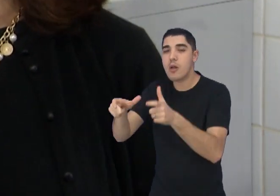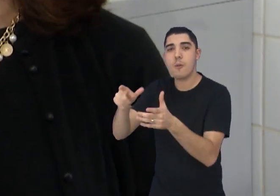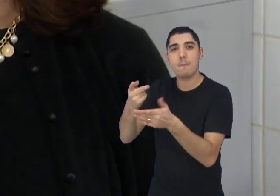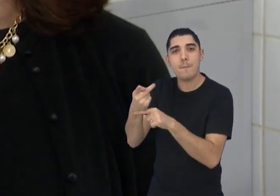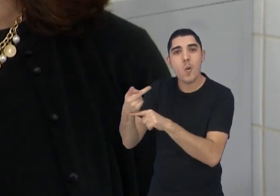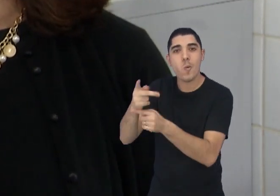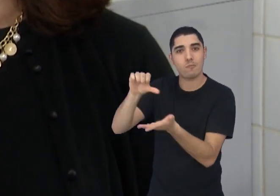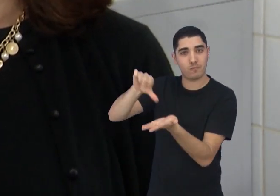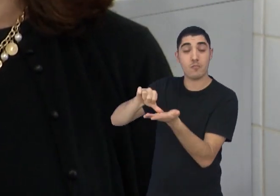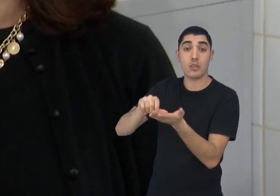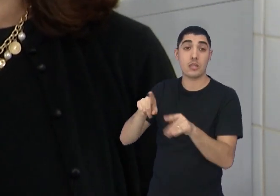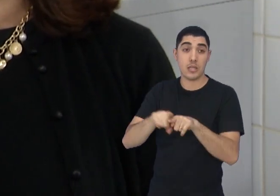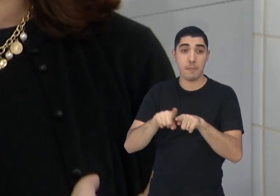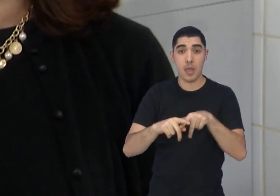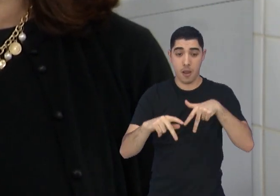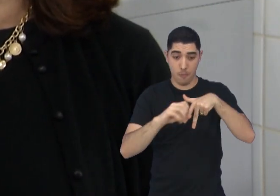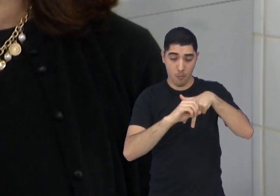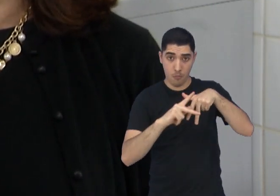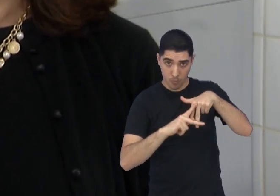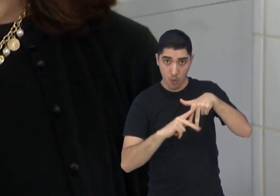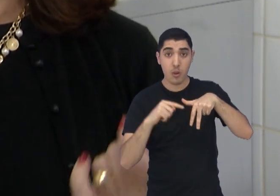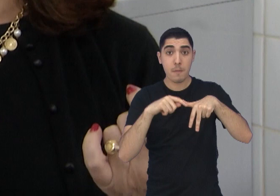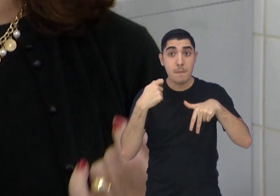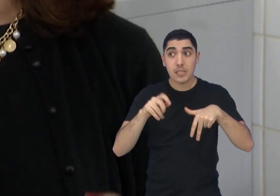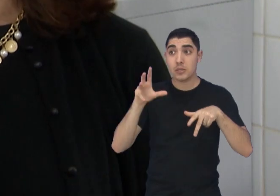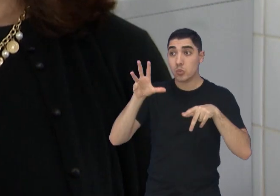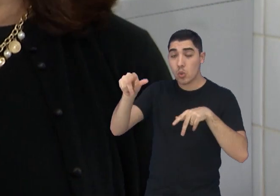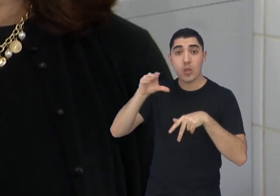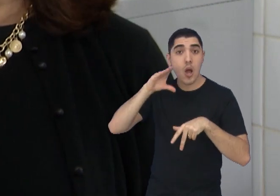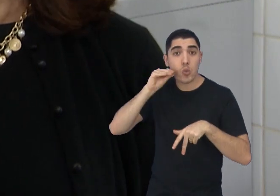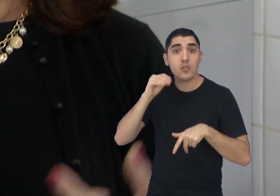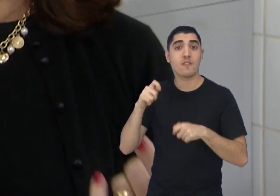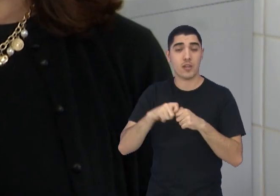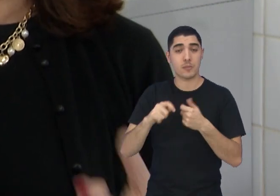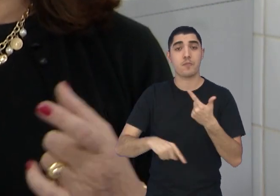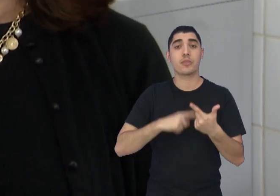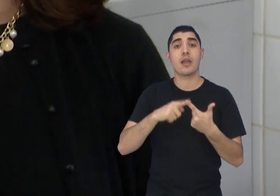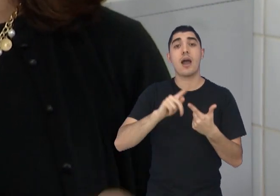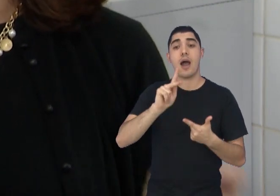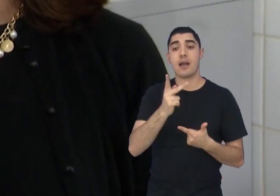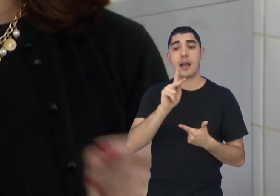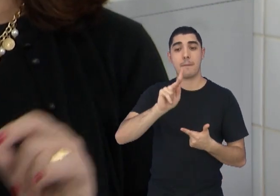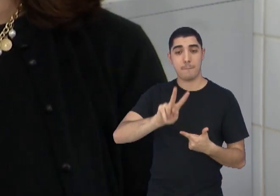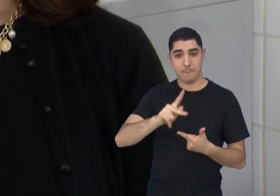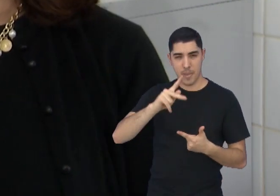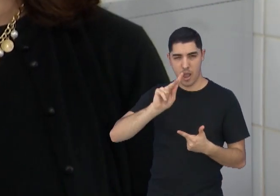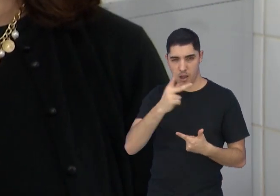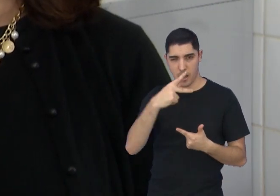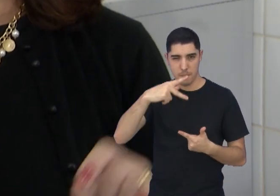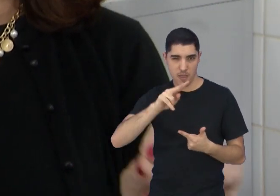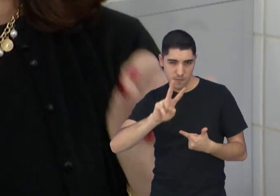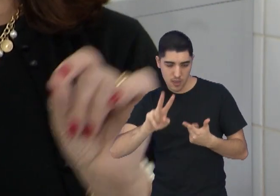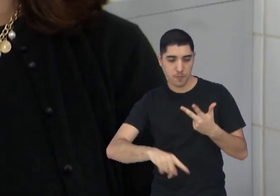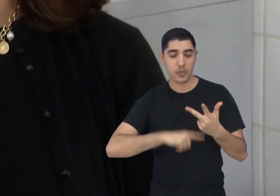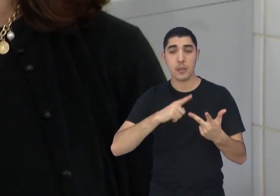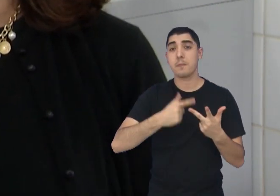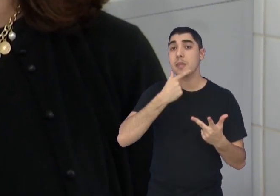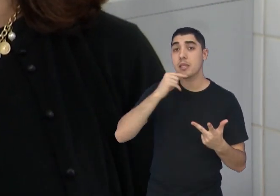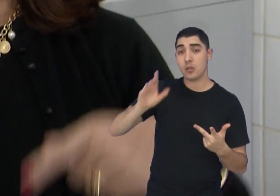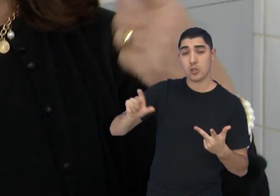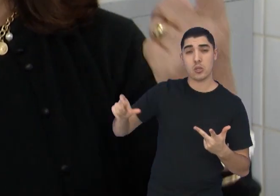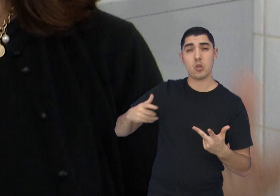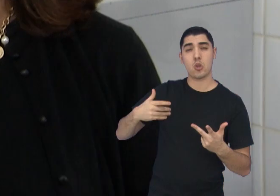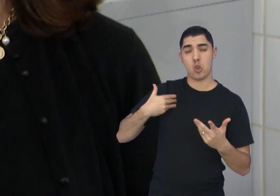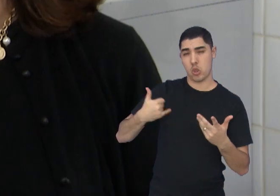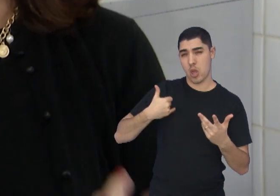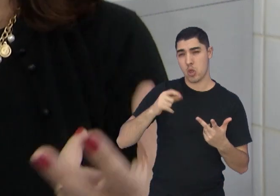com os adolescentes têm que voltar a fazer a vacina HPV, meninos e meninas de 9 a 14 anos, os benefícios dessa